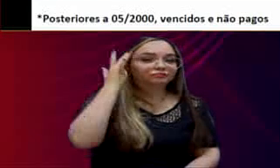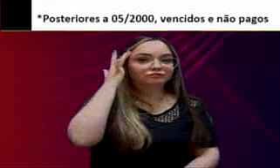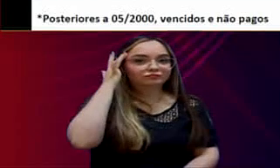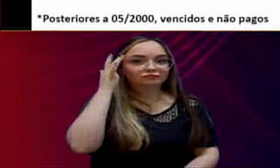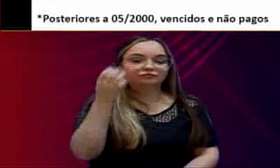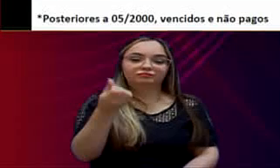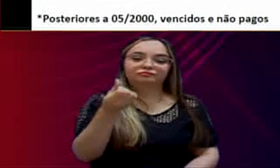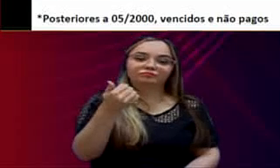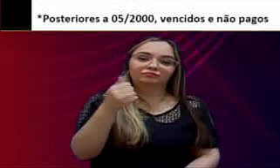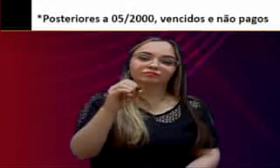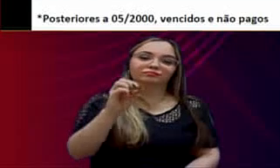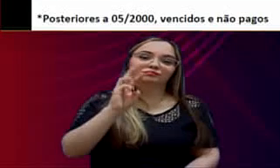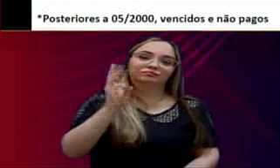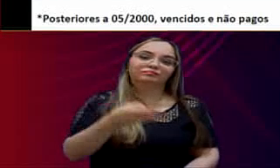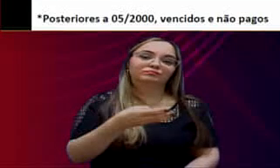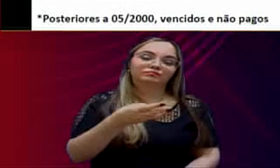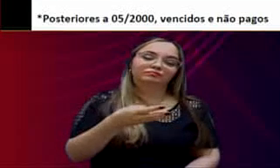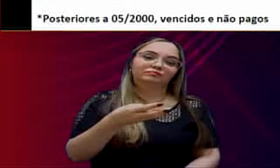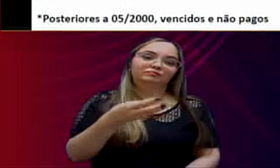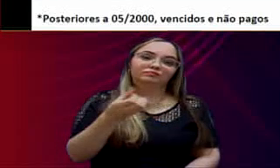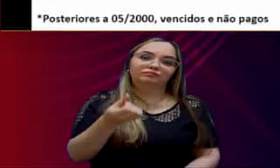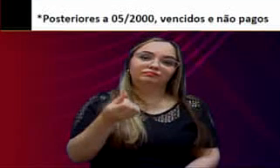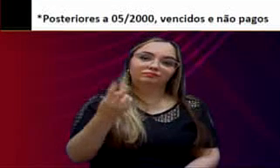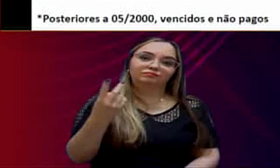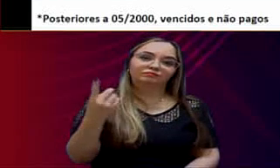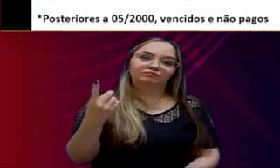para 610 milhões 621